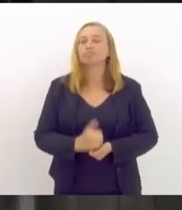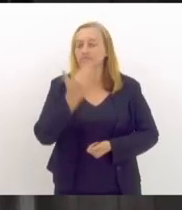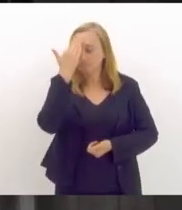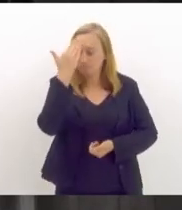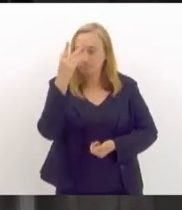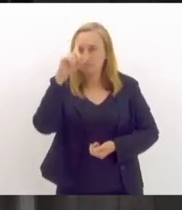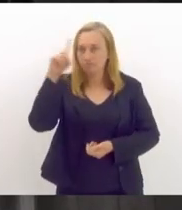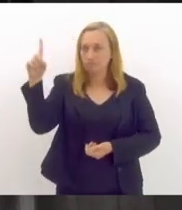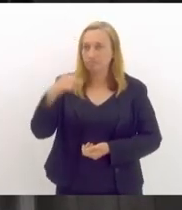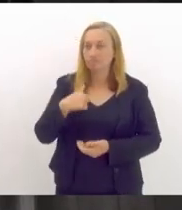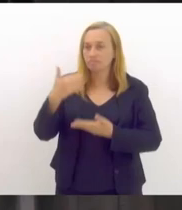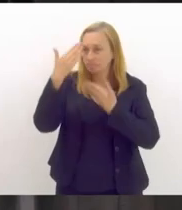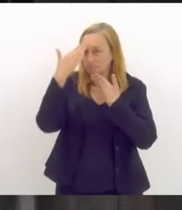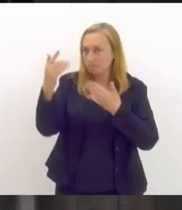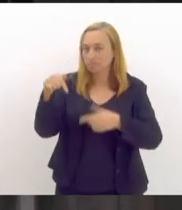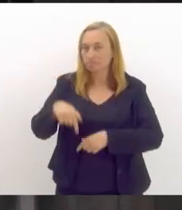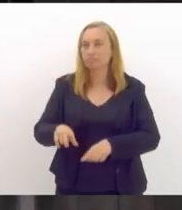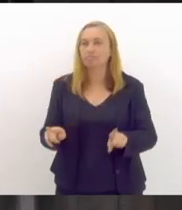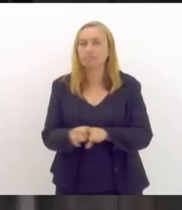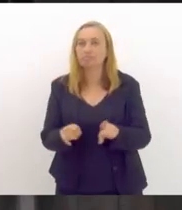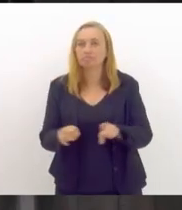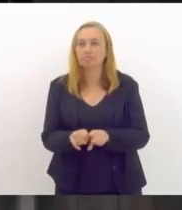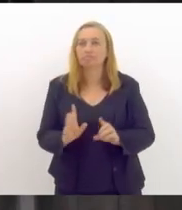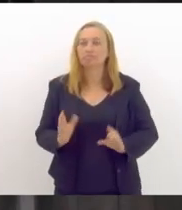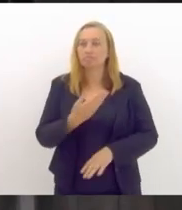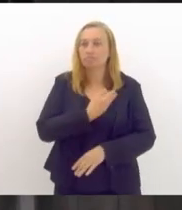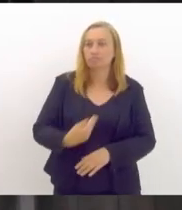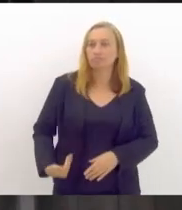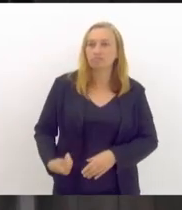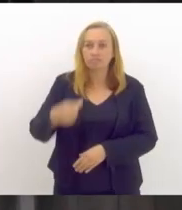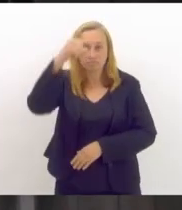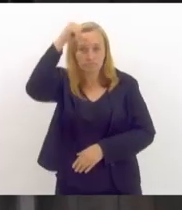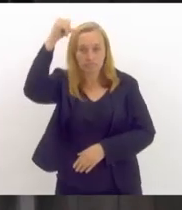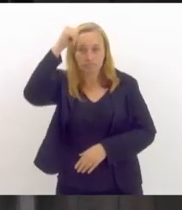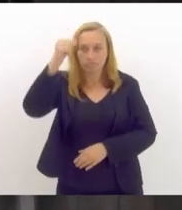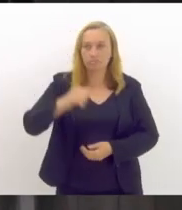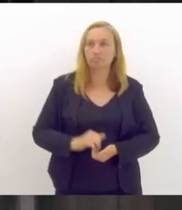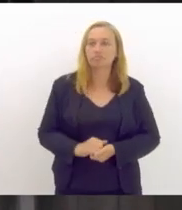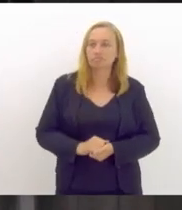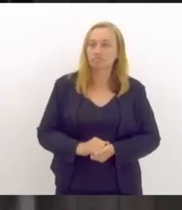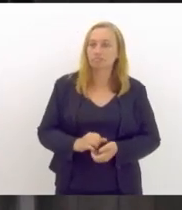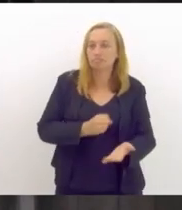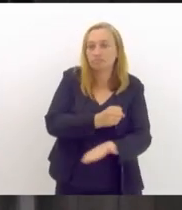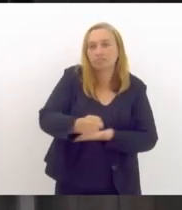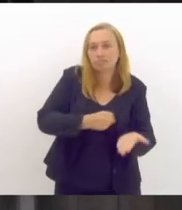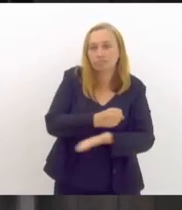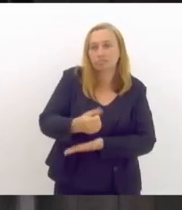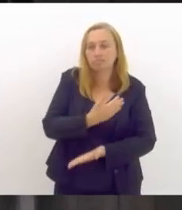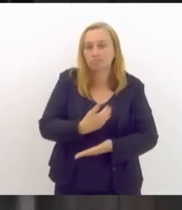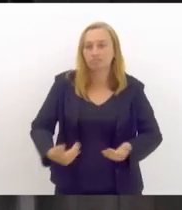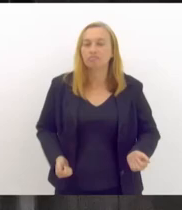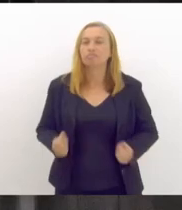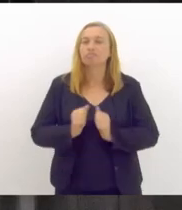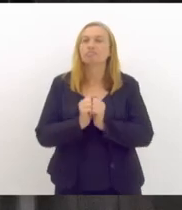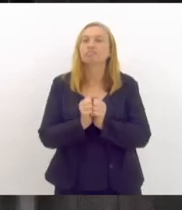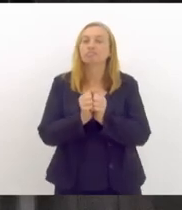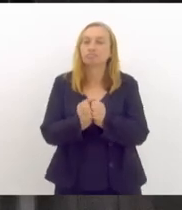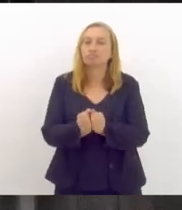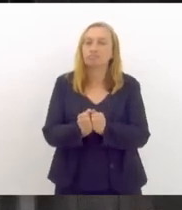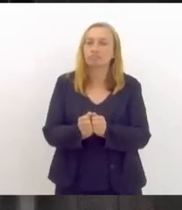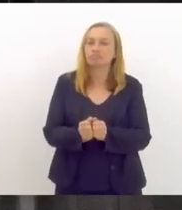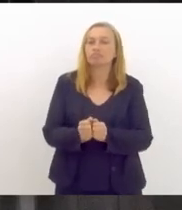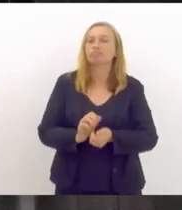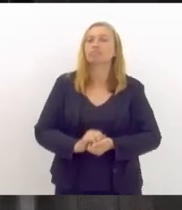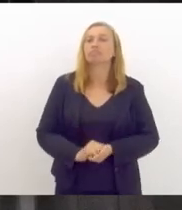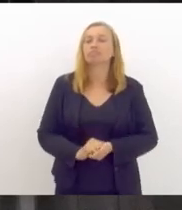Deus onde eu agradeço aqui também ao nosso Governador Cláudio Castro sei que estaremos na base do governo ajudando o nosso Governador